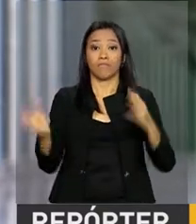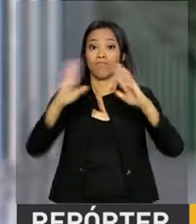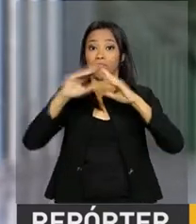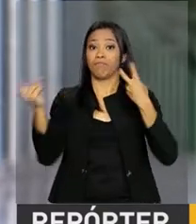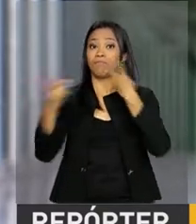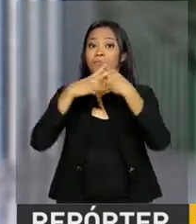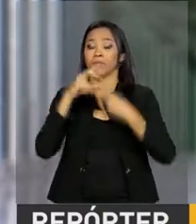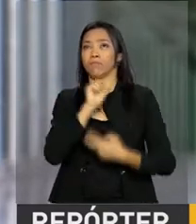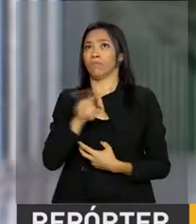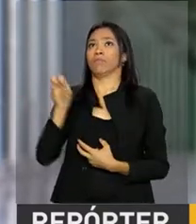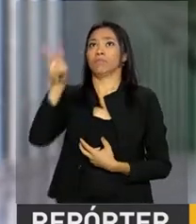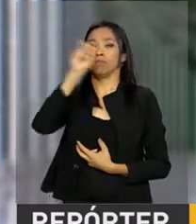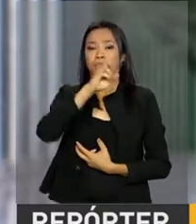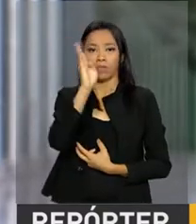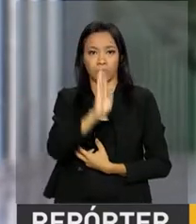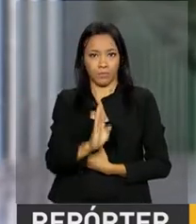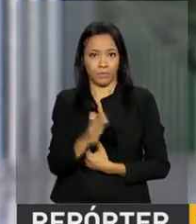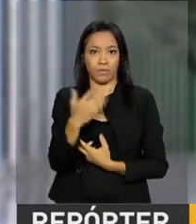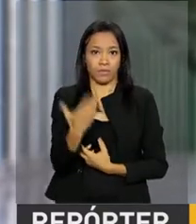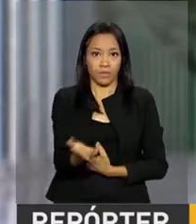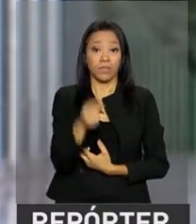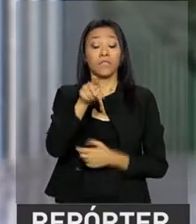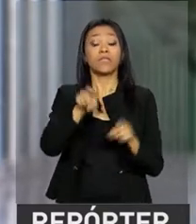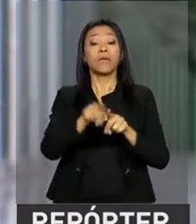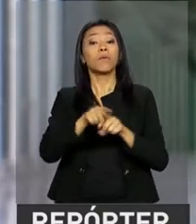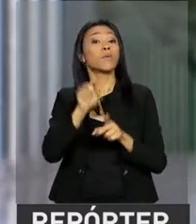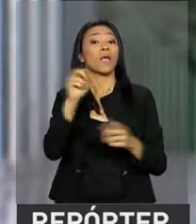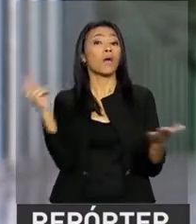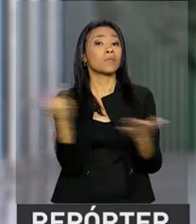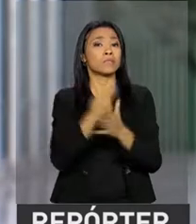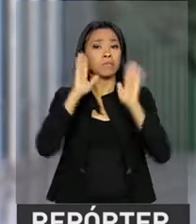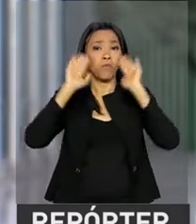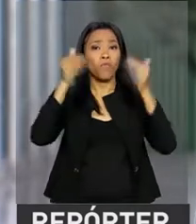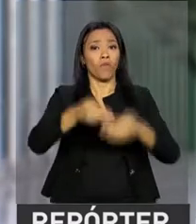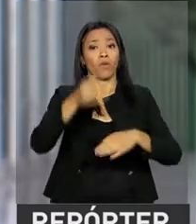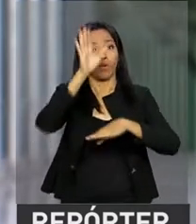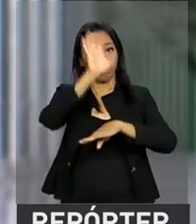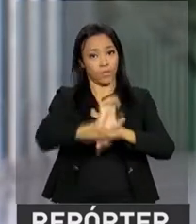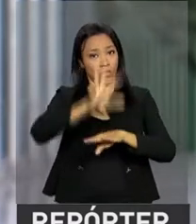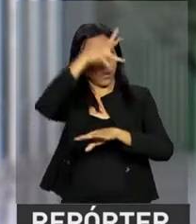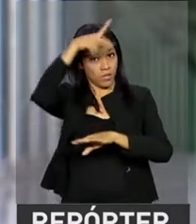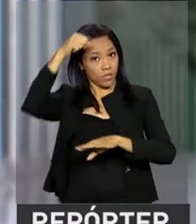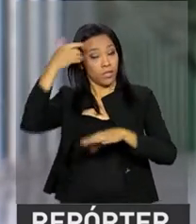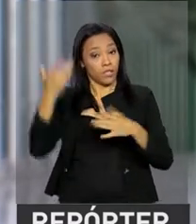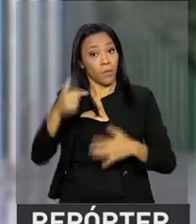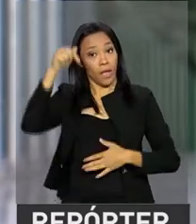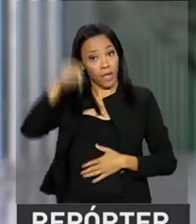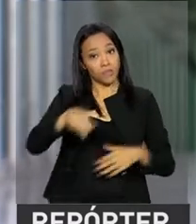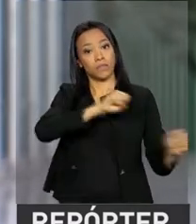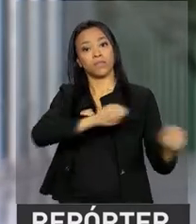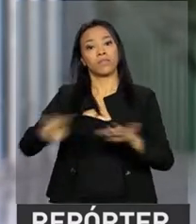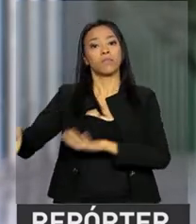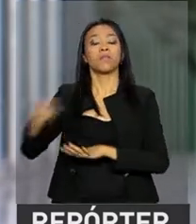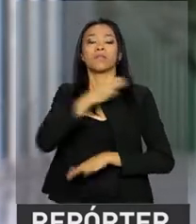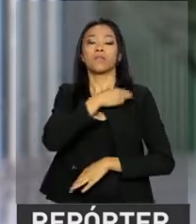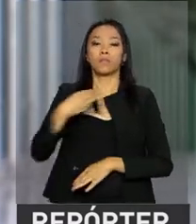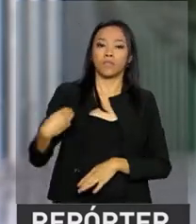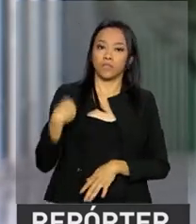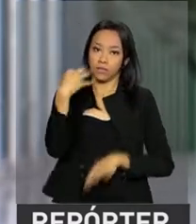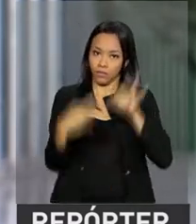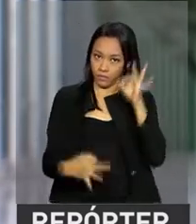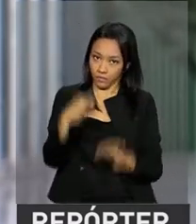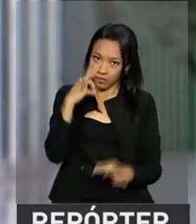rebelião em unidades de detenção de Manaus, no Amazonas. Nessa terça-feira, o ministro da Justiça e da Cidadania, Alexandre de